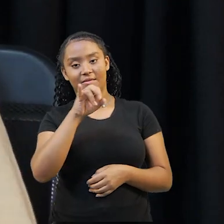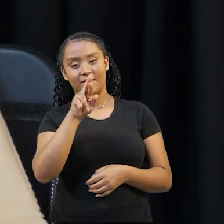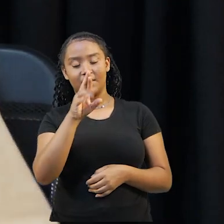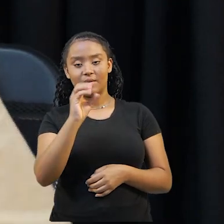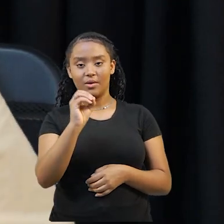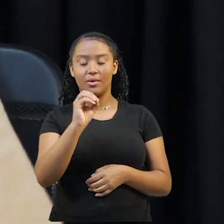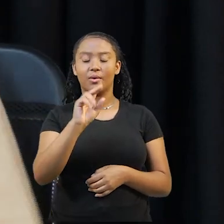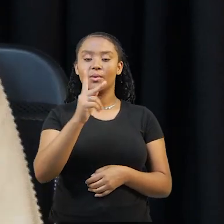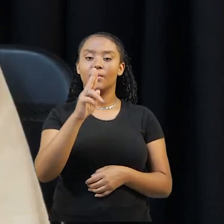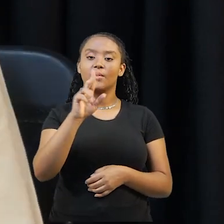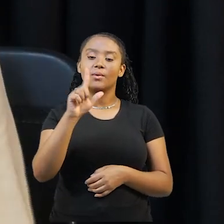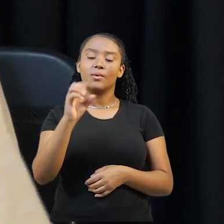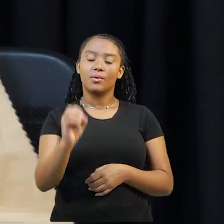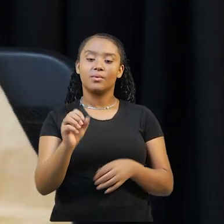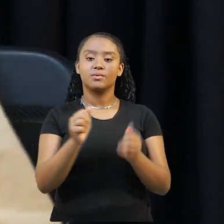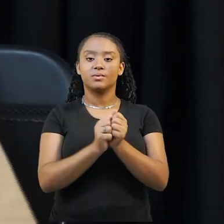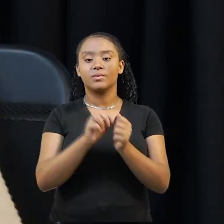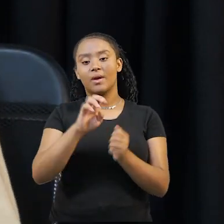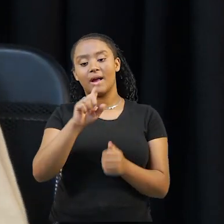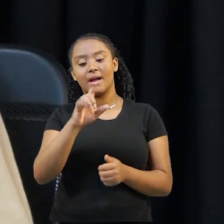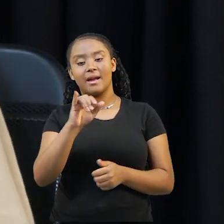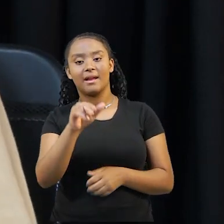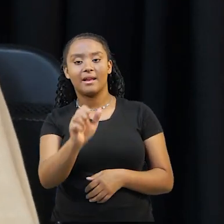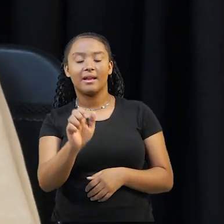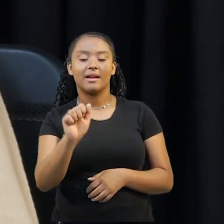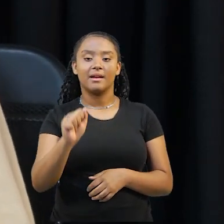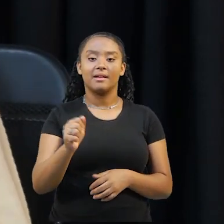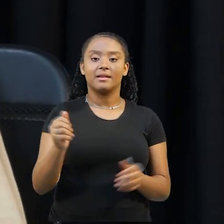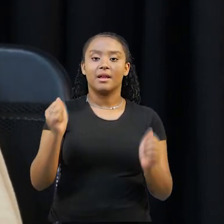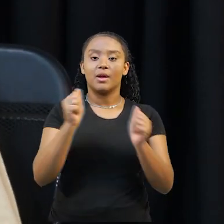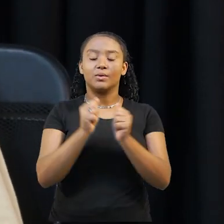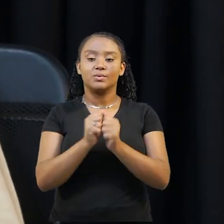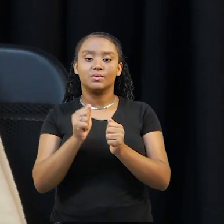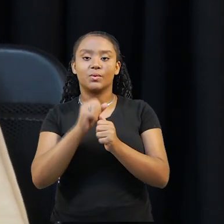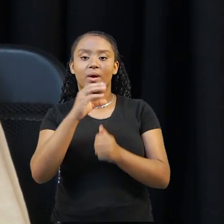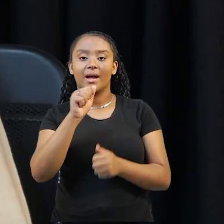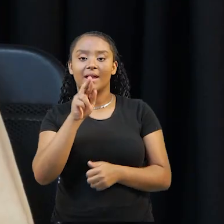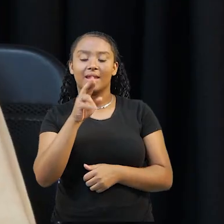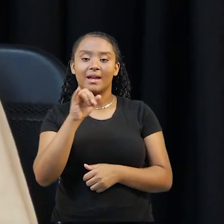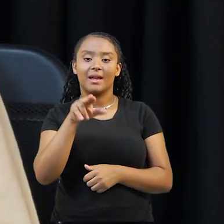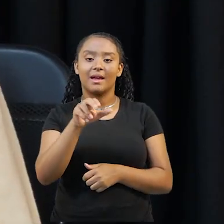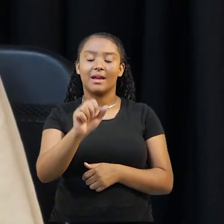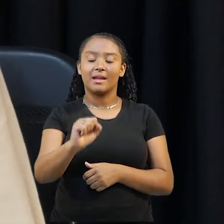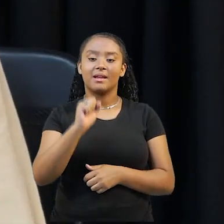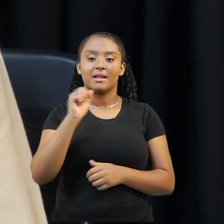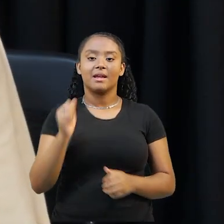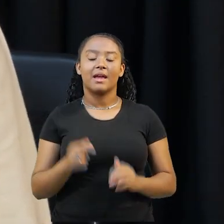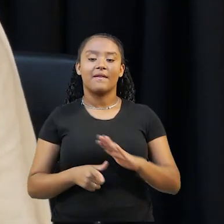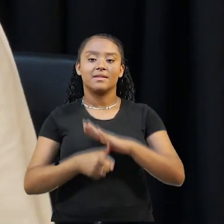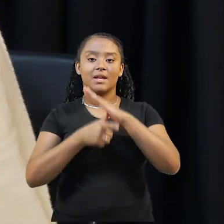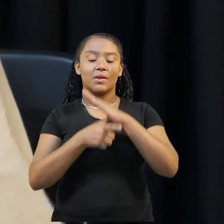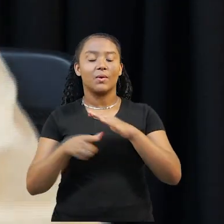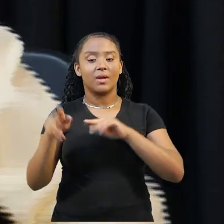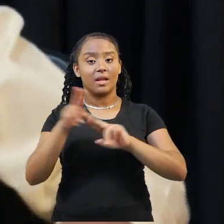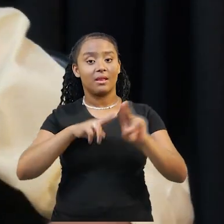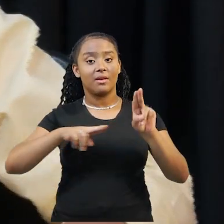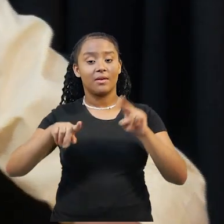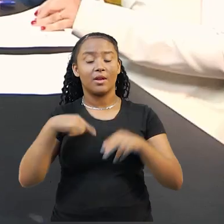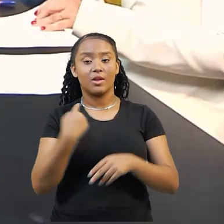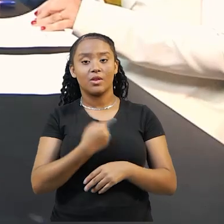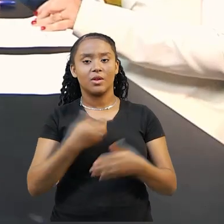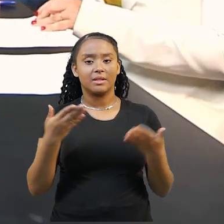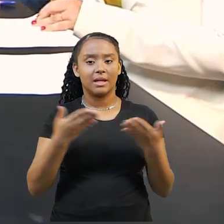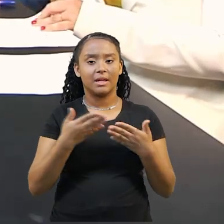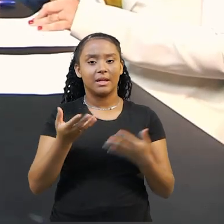Vitor Hugo, Eliane Moreira, estamos recebendo hoje a Catarina Azeredo, que é a vice-reitora da Universidade Federal de Uberlândia. A gente está